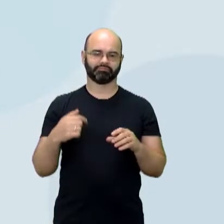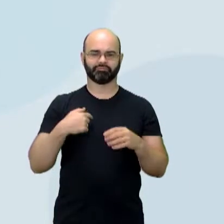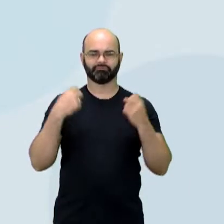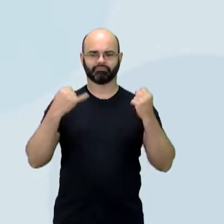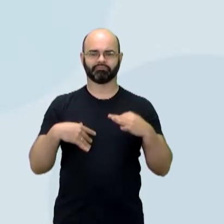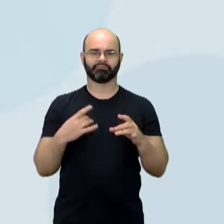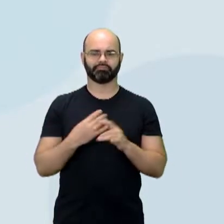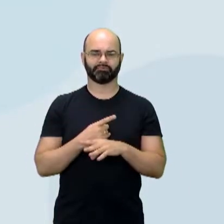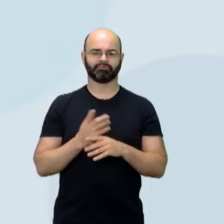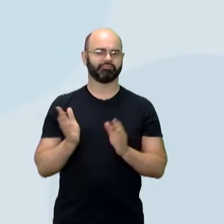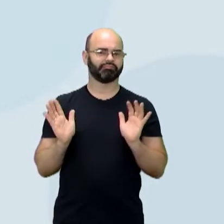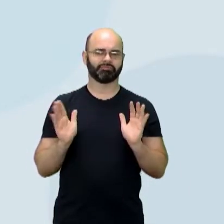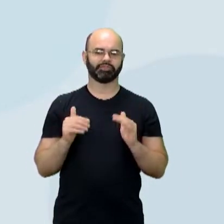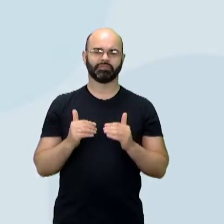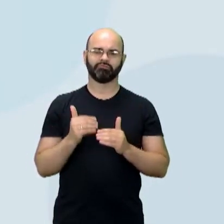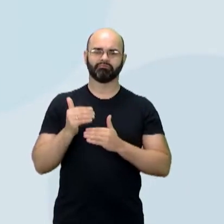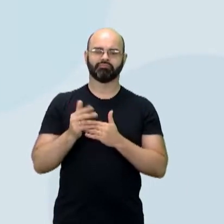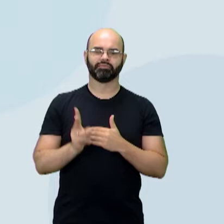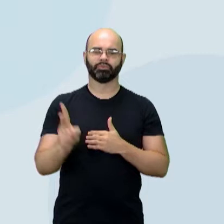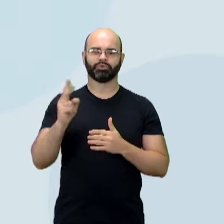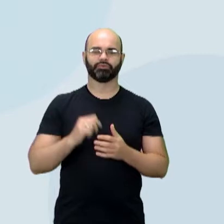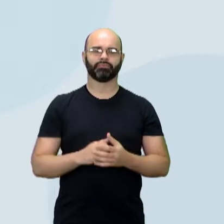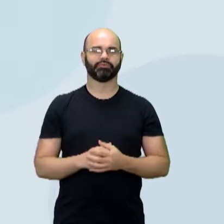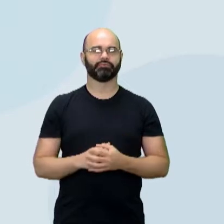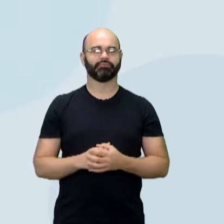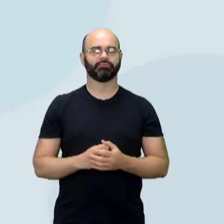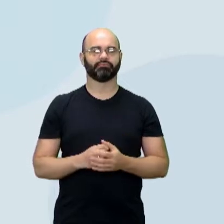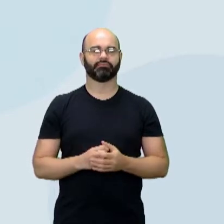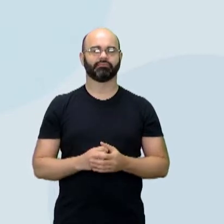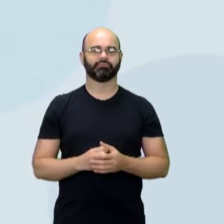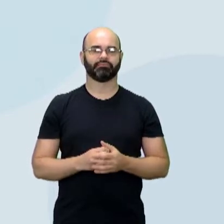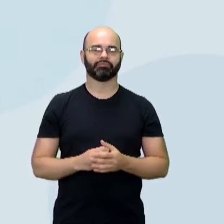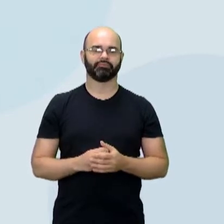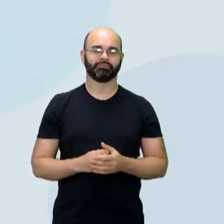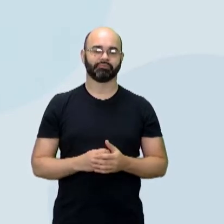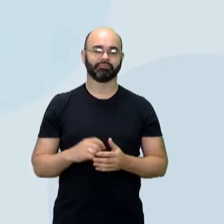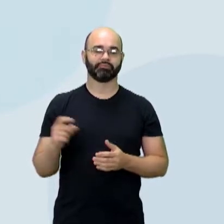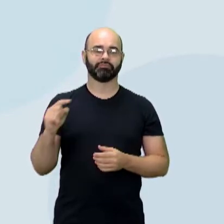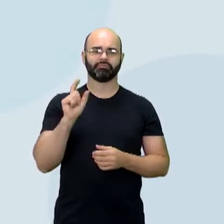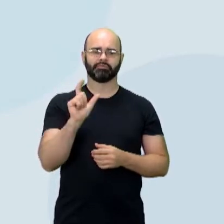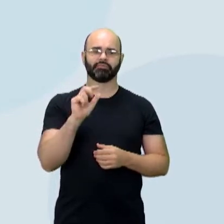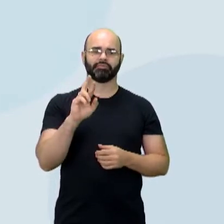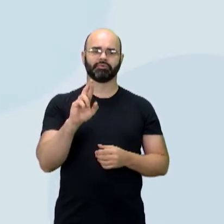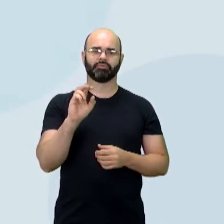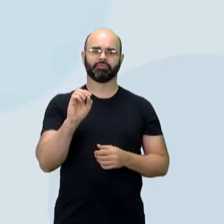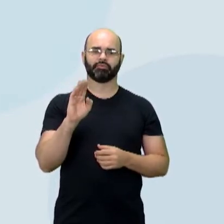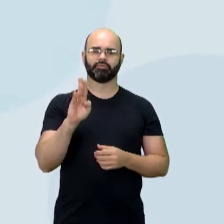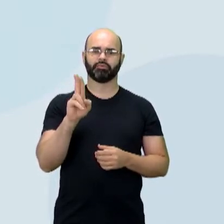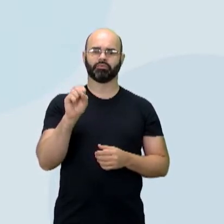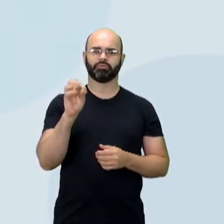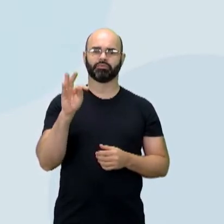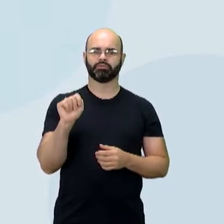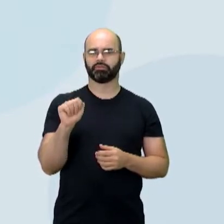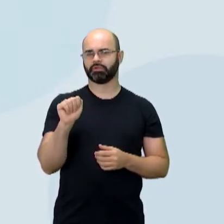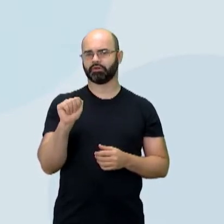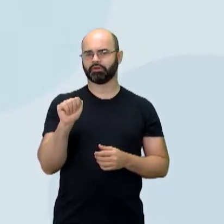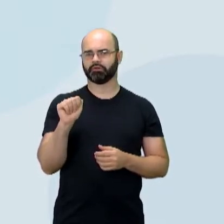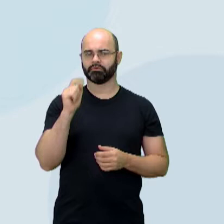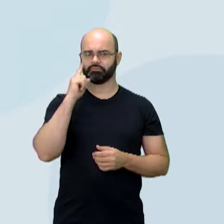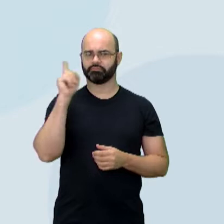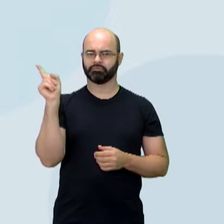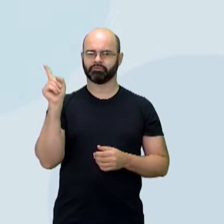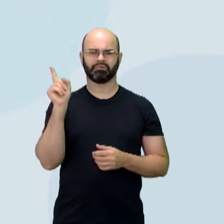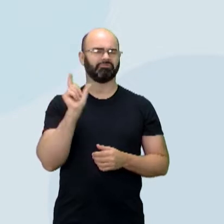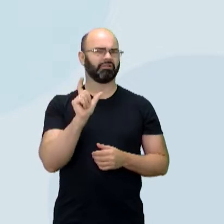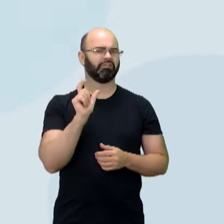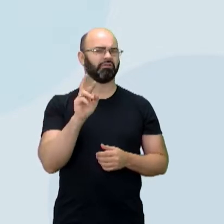explicou tudo e mais um pouco, tá bom? Então vamos passar. Nesse texto, a palavra robusta. Ai, prof, eu nem